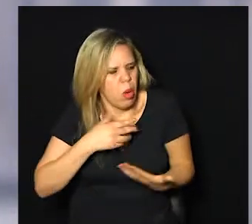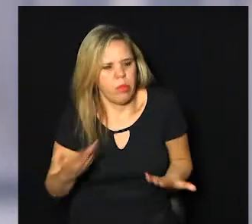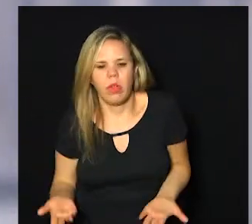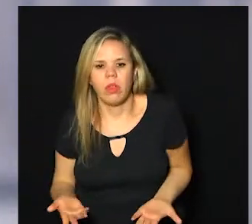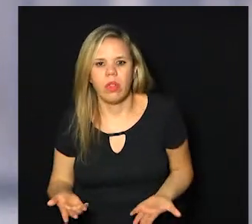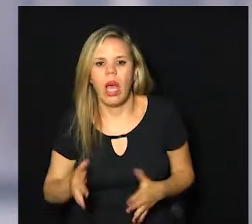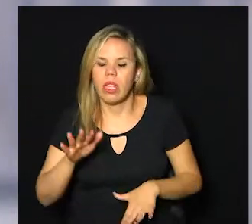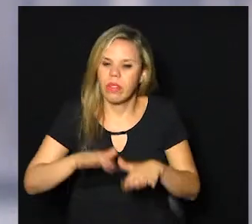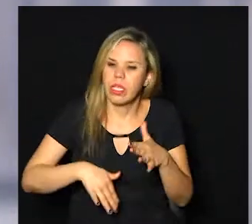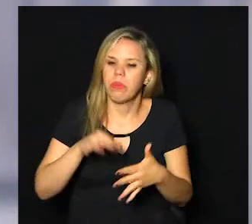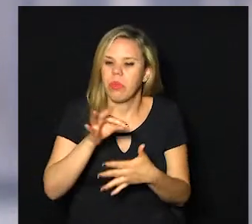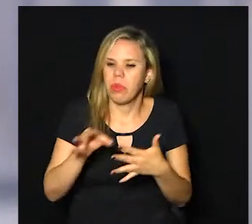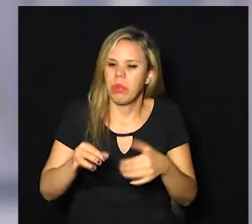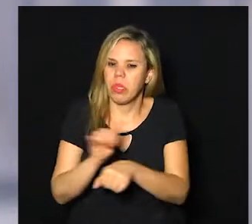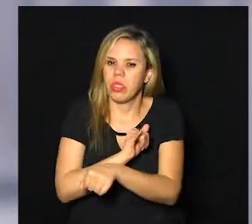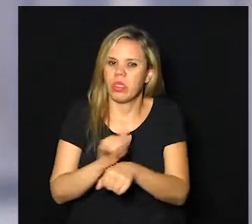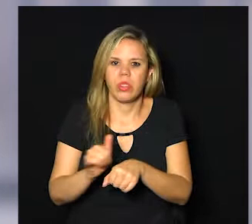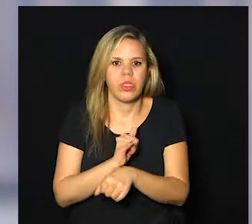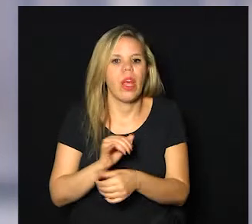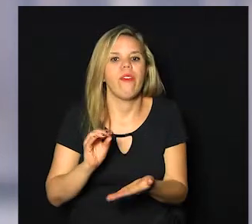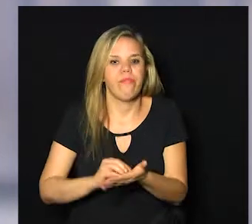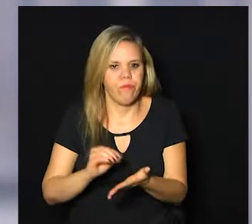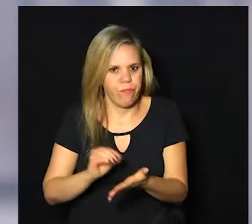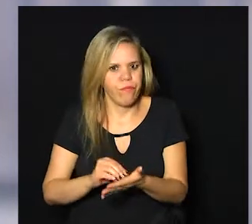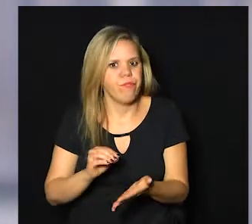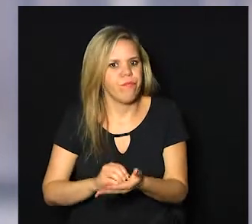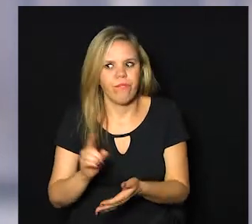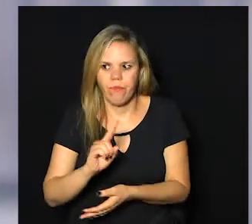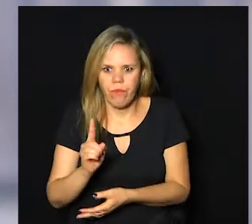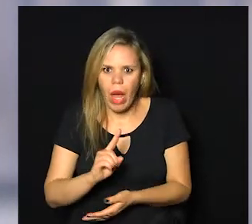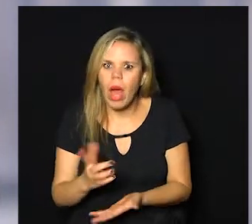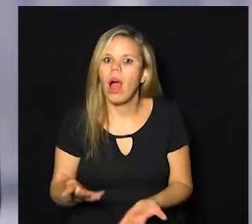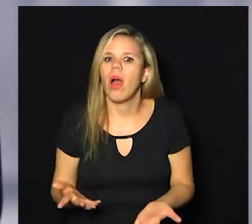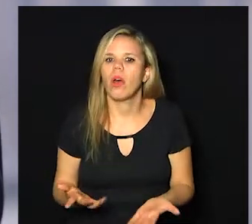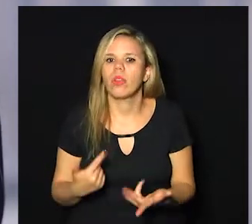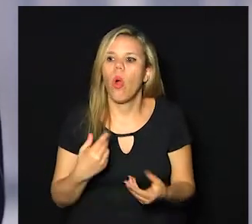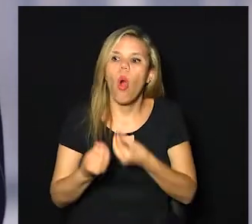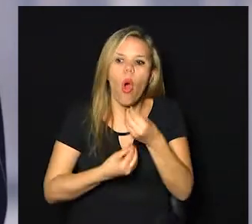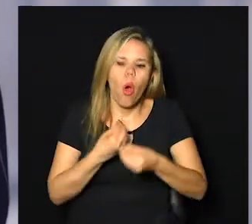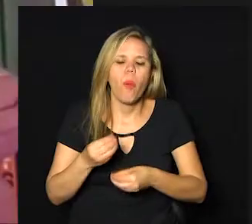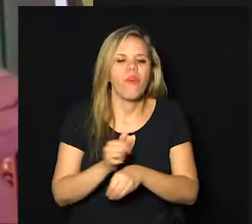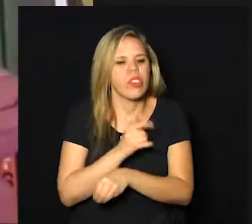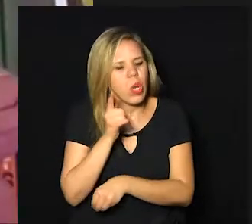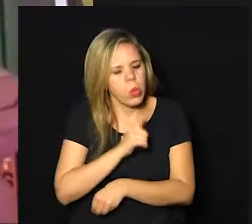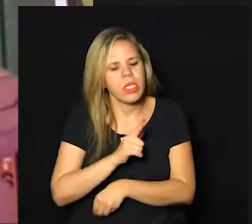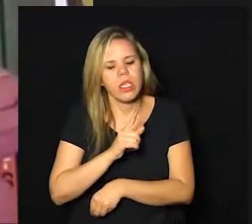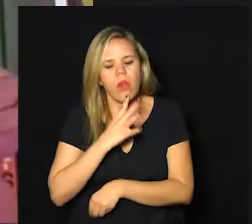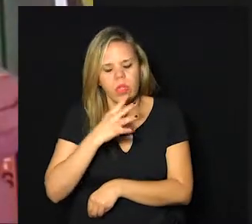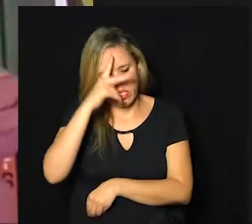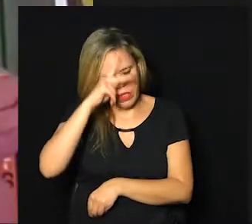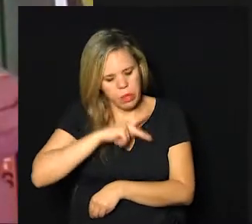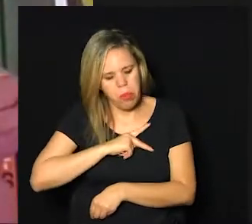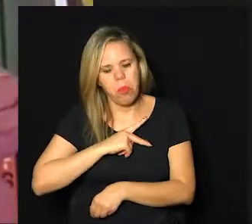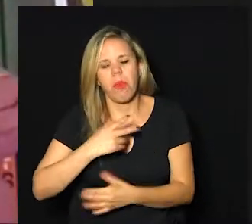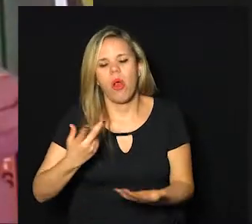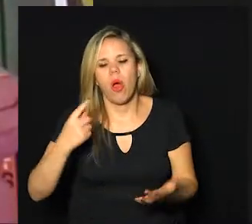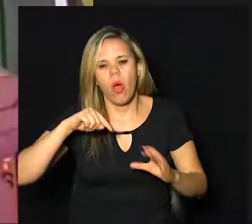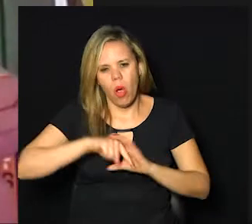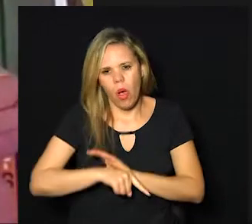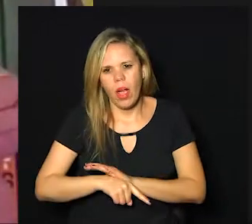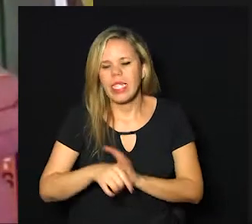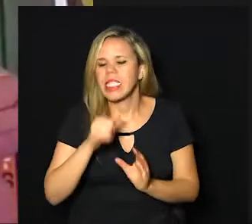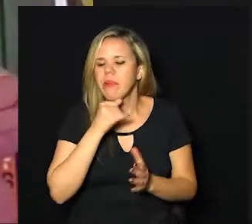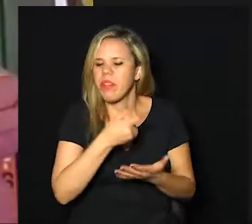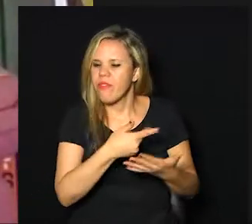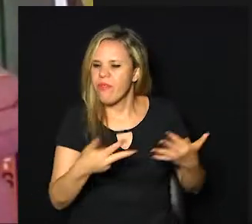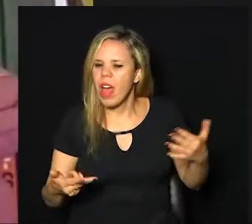existem muitas maneiras. Hoje em dia, o que não falta é maneira de autoconhecimento, né? A gente vê uma demanda, a gente vê uma oferta muito grande de produtos